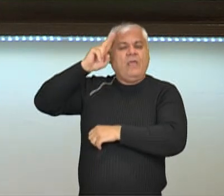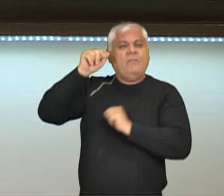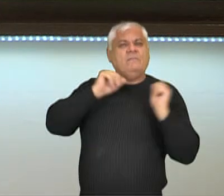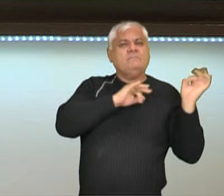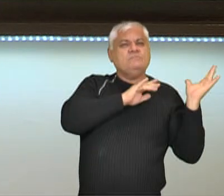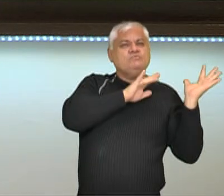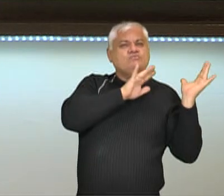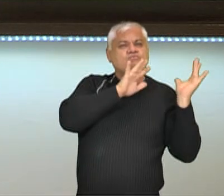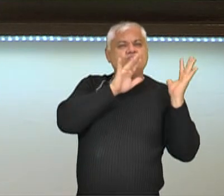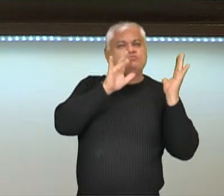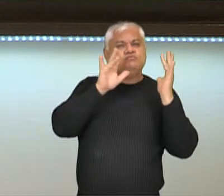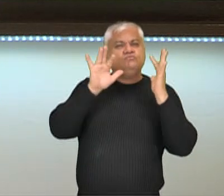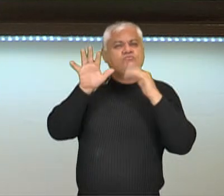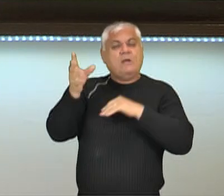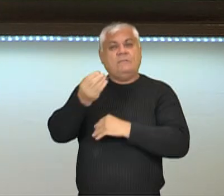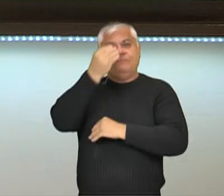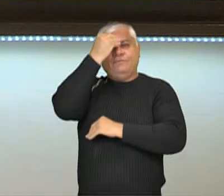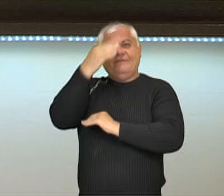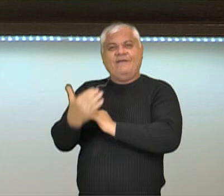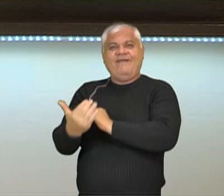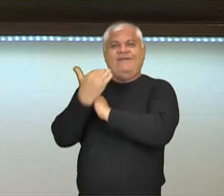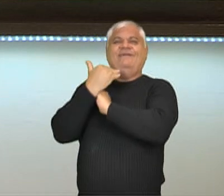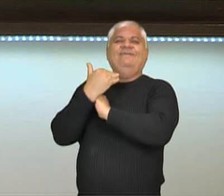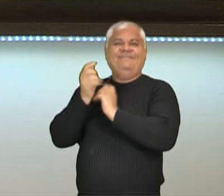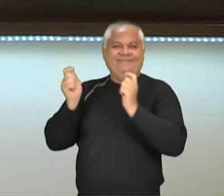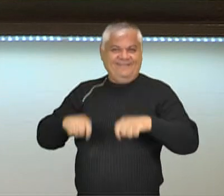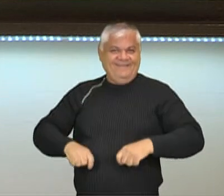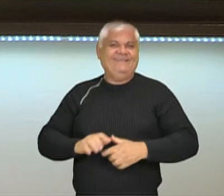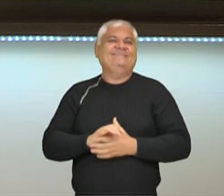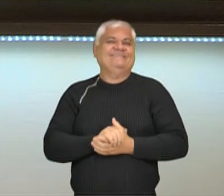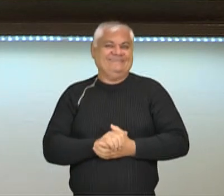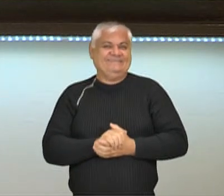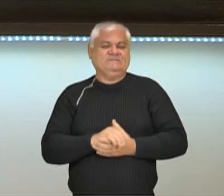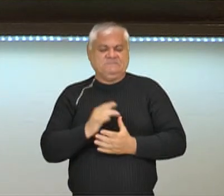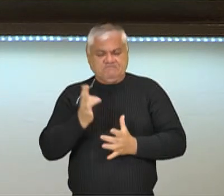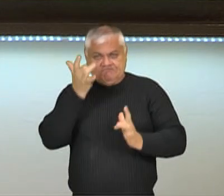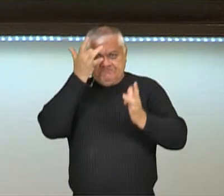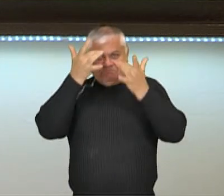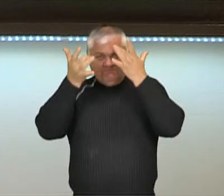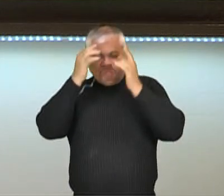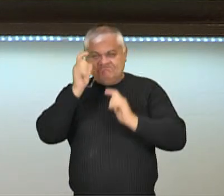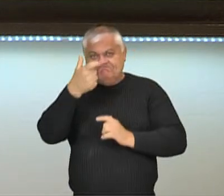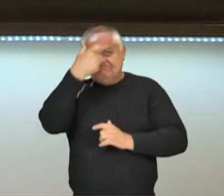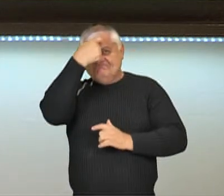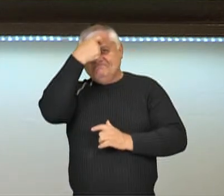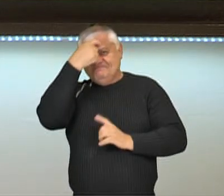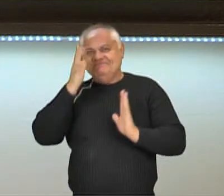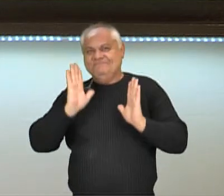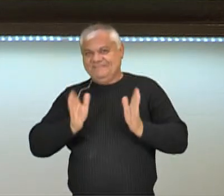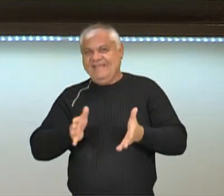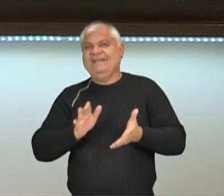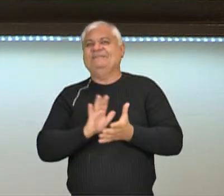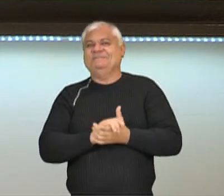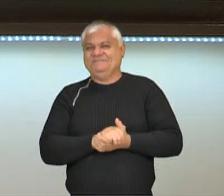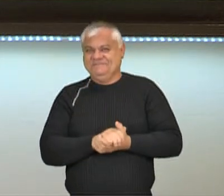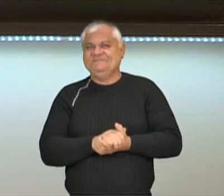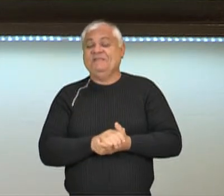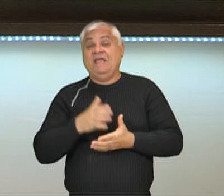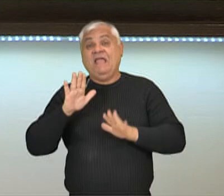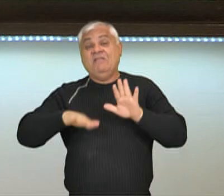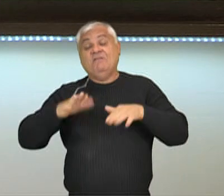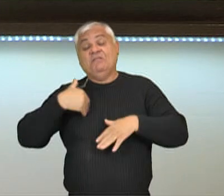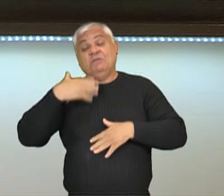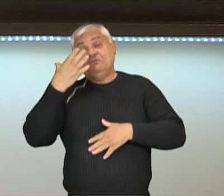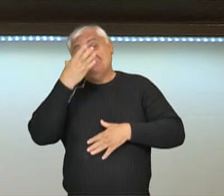da história e isso me ajuda também, né, a guardar fatos do livro que talvez eu esqueceria